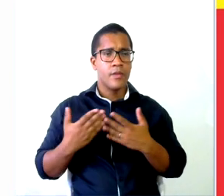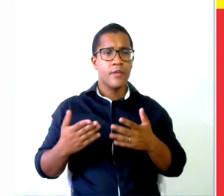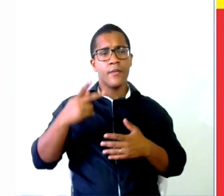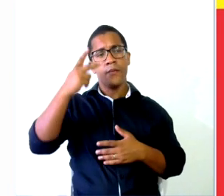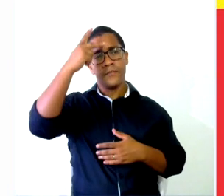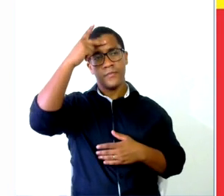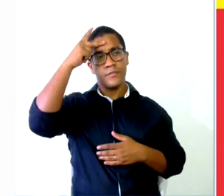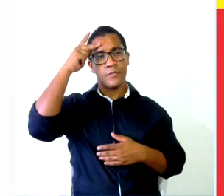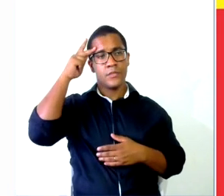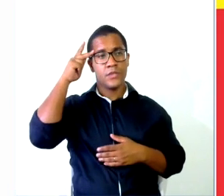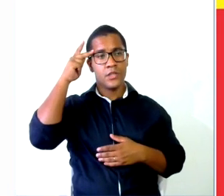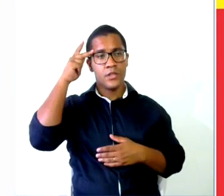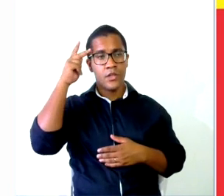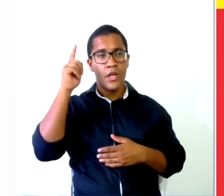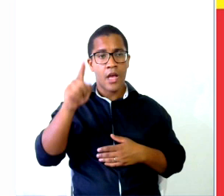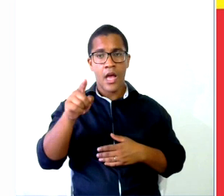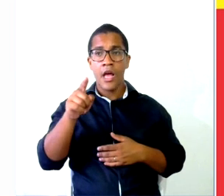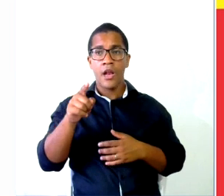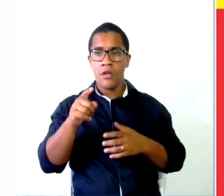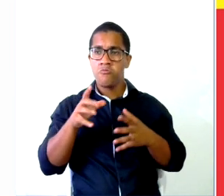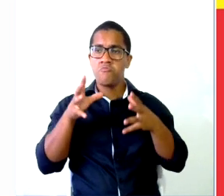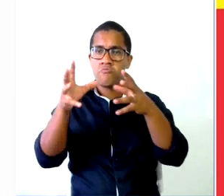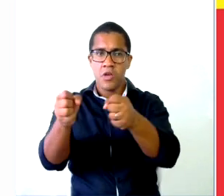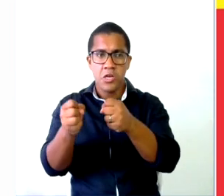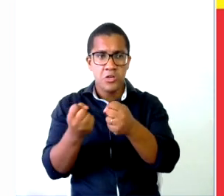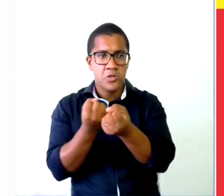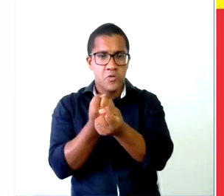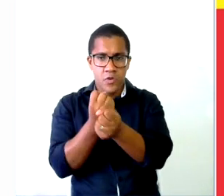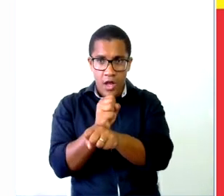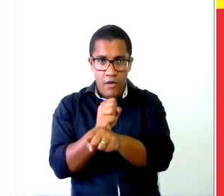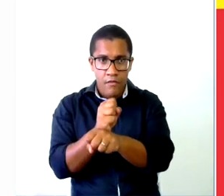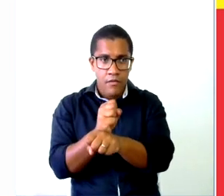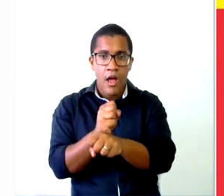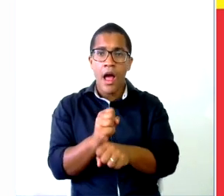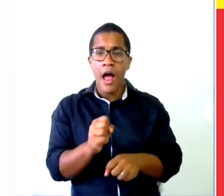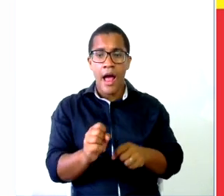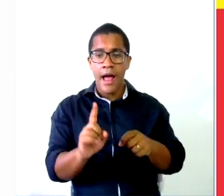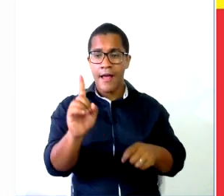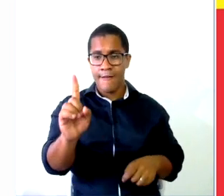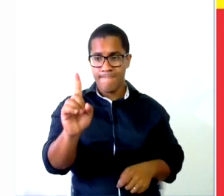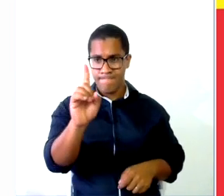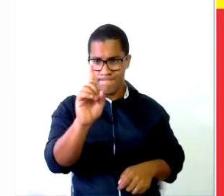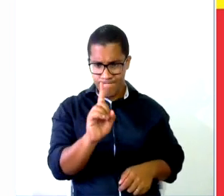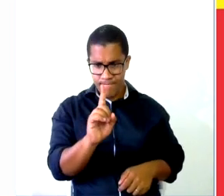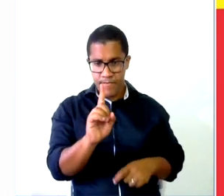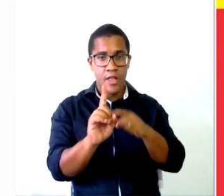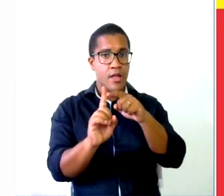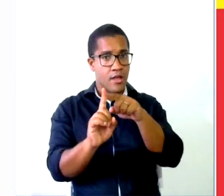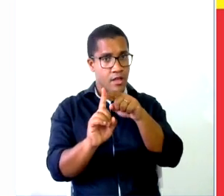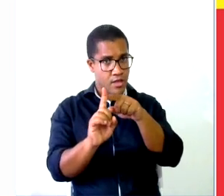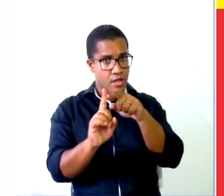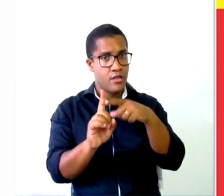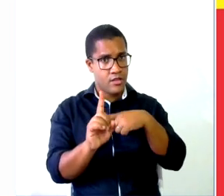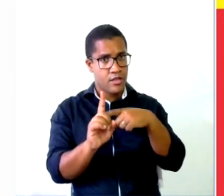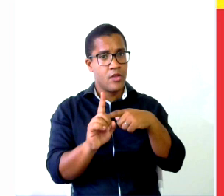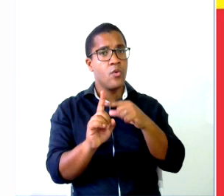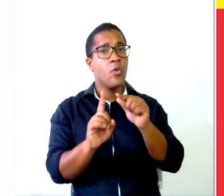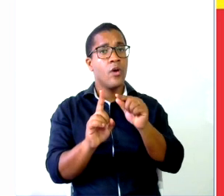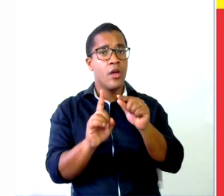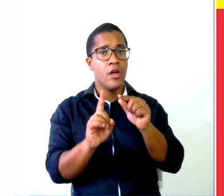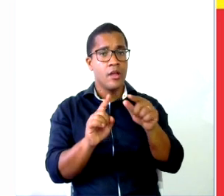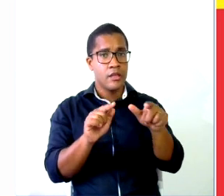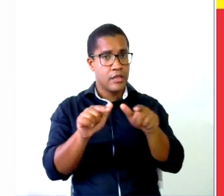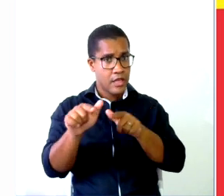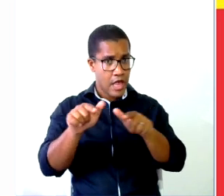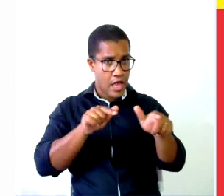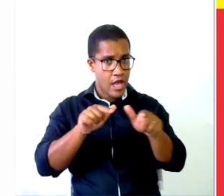pessoa tornava escravo de alguém, ela passava a exercer